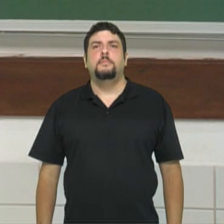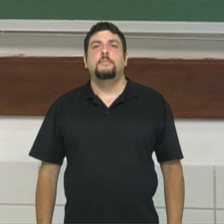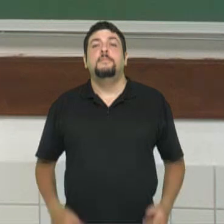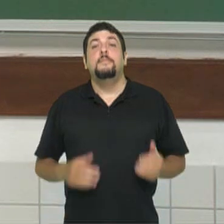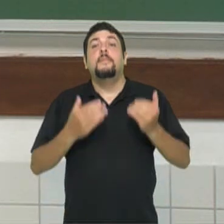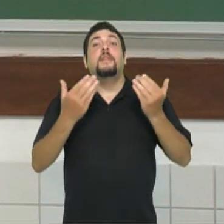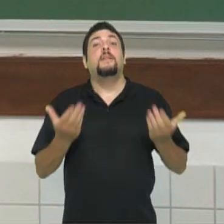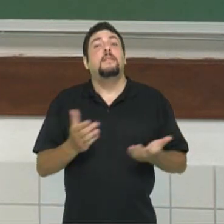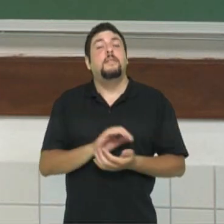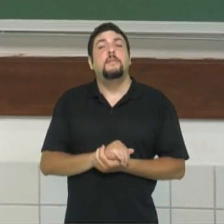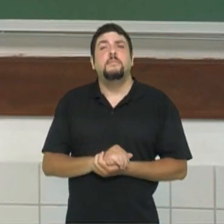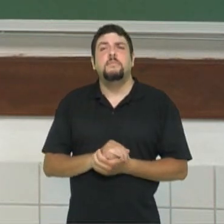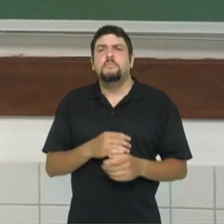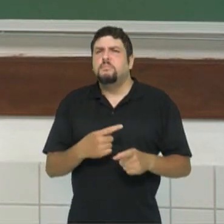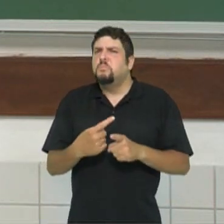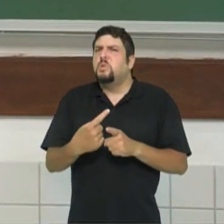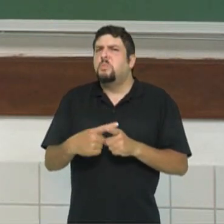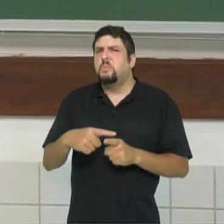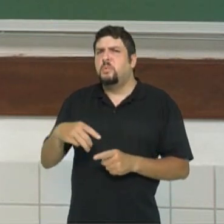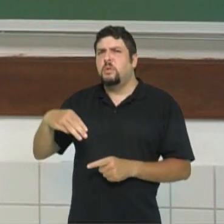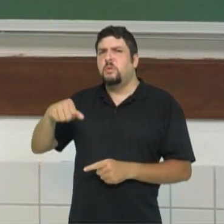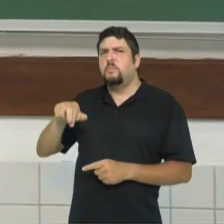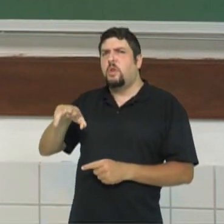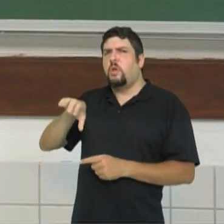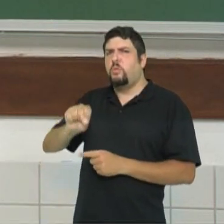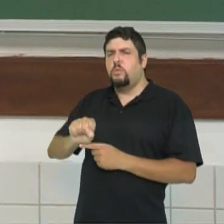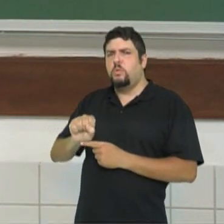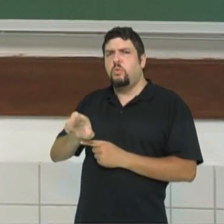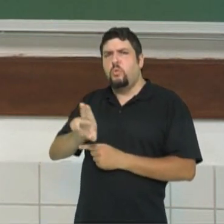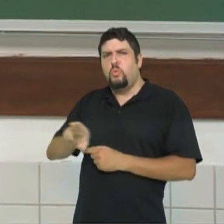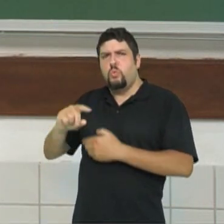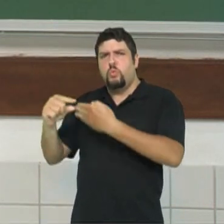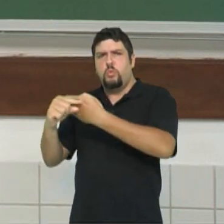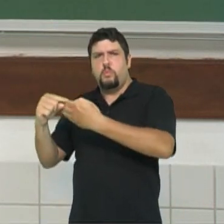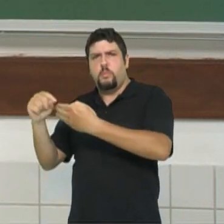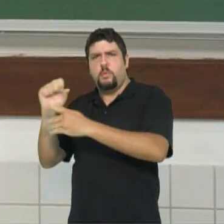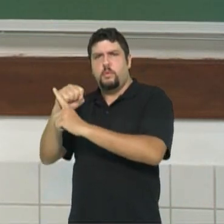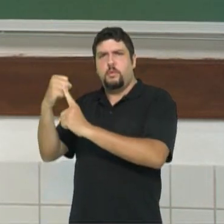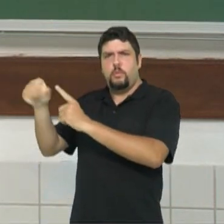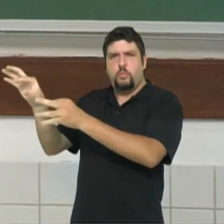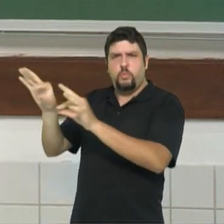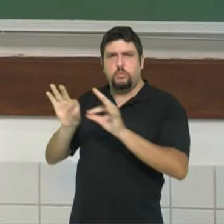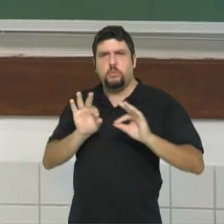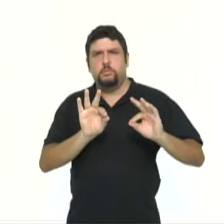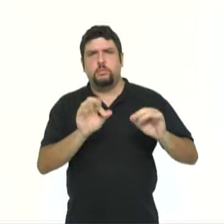E então, por que será que o Marcos Vinícius usou a citação do sociólogo? Vamos descobrir?